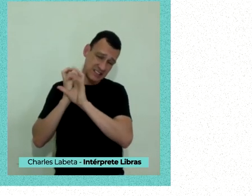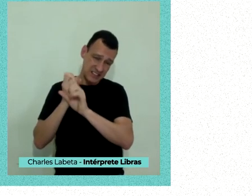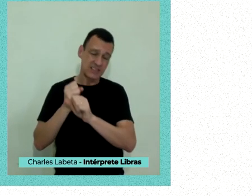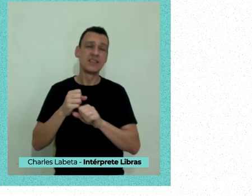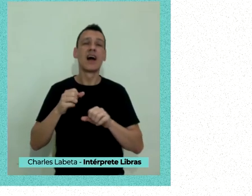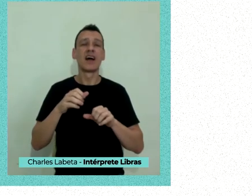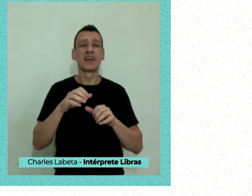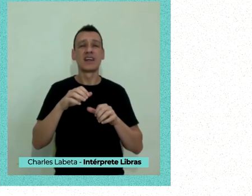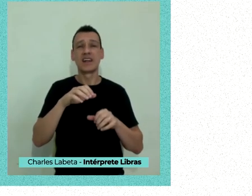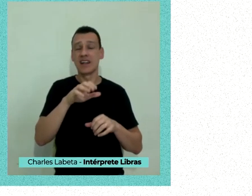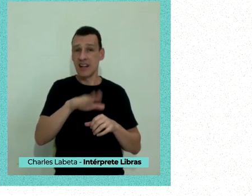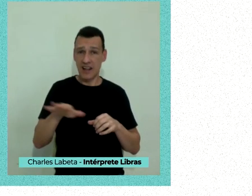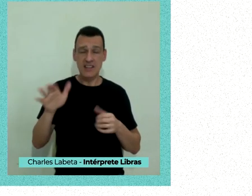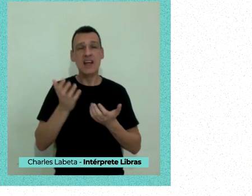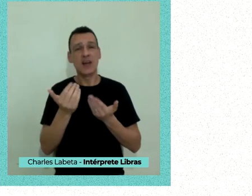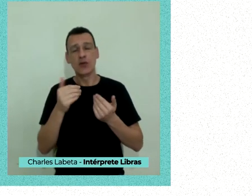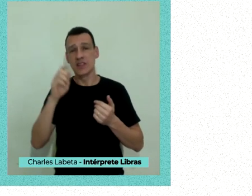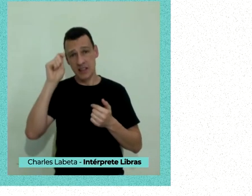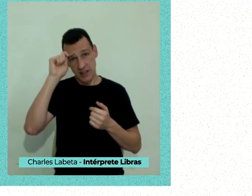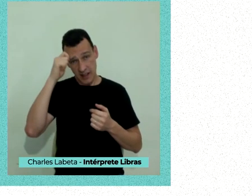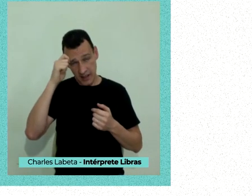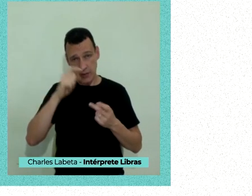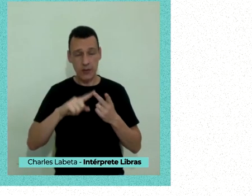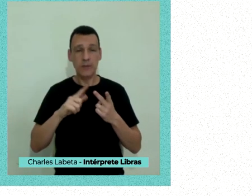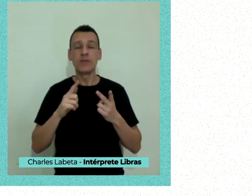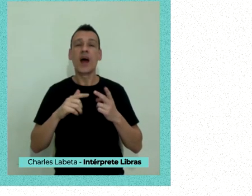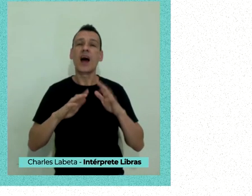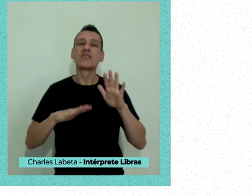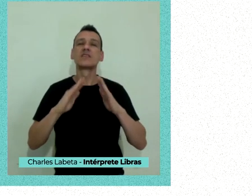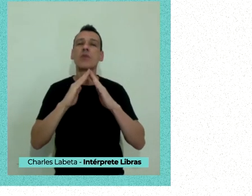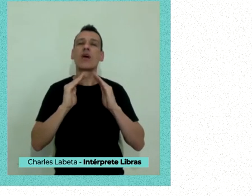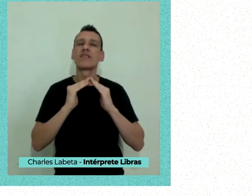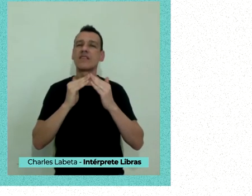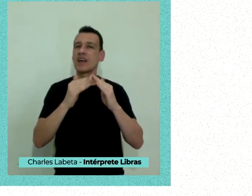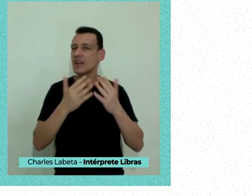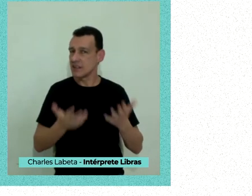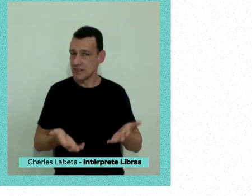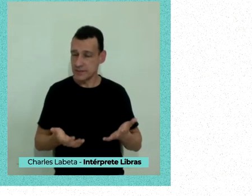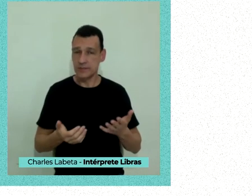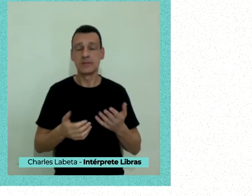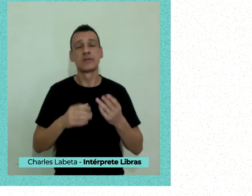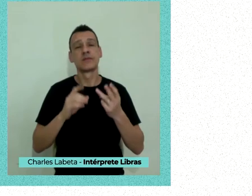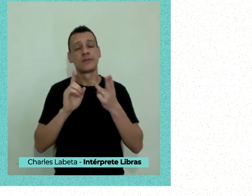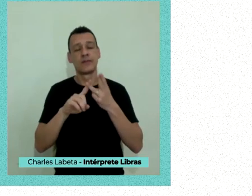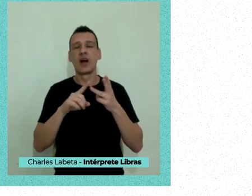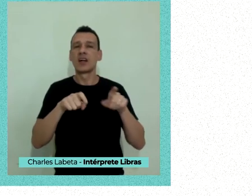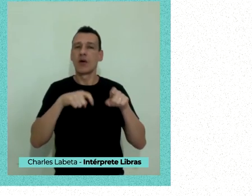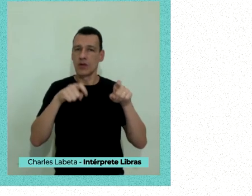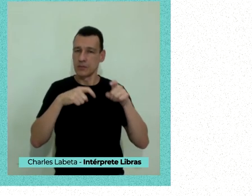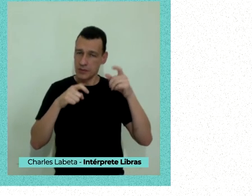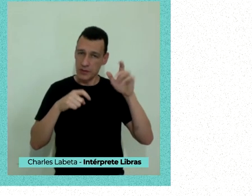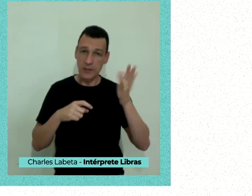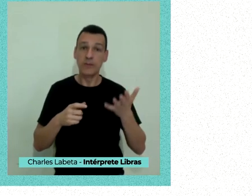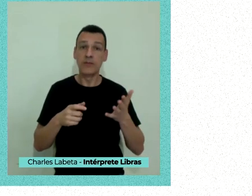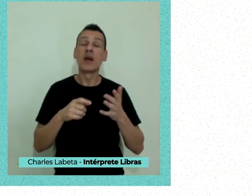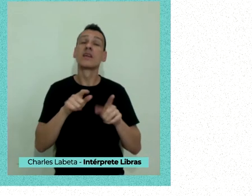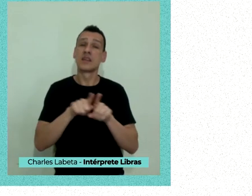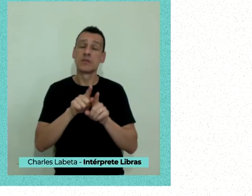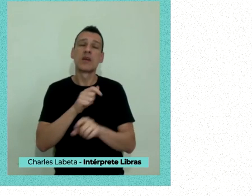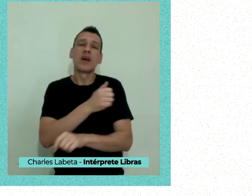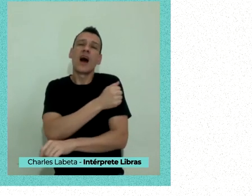adolescentes negros, moradores de comunidades periféricas, do campo e estudantes